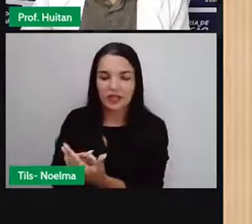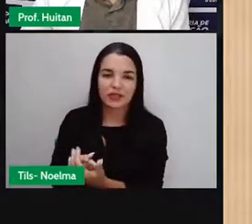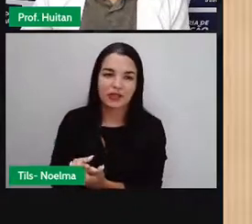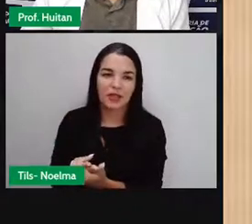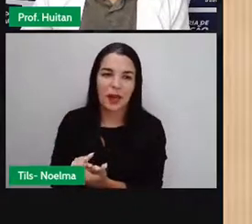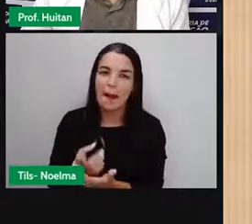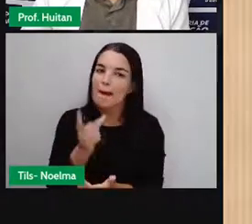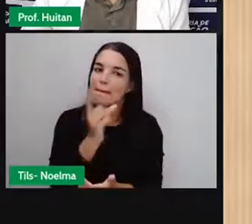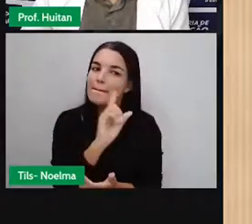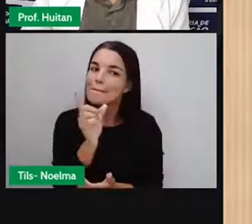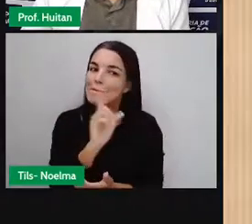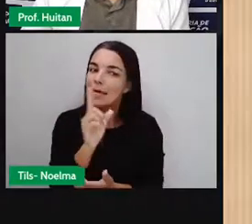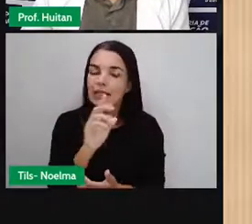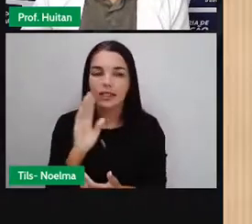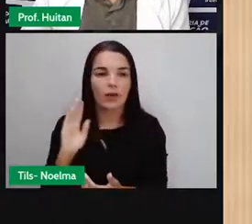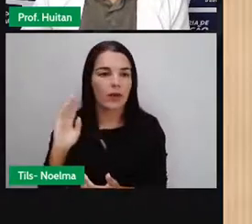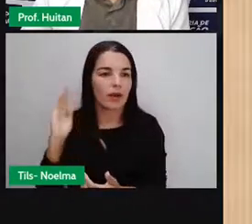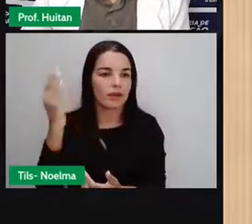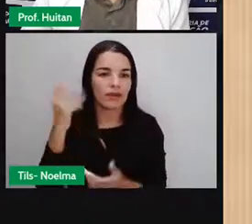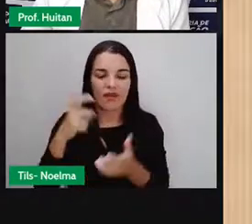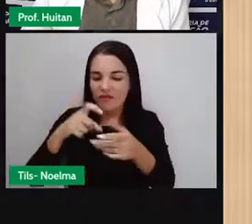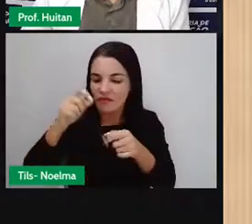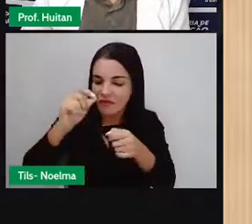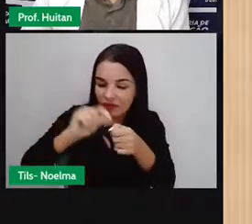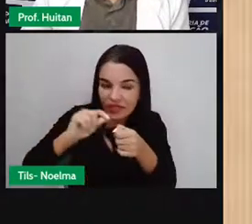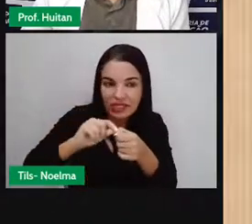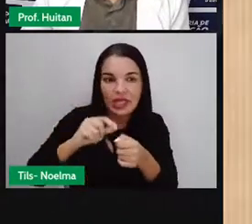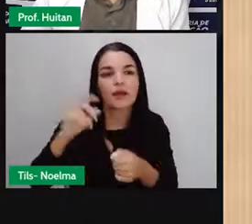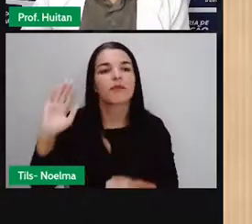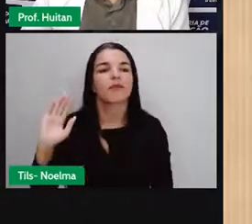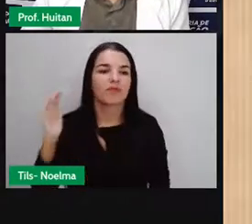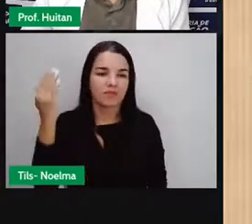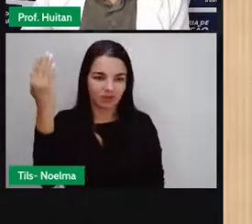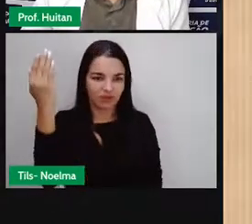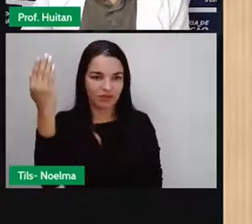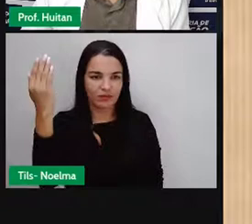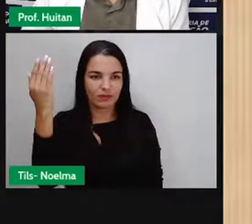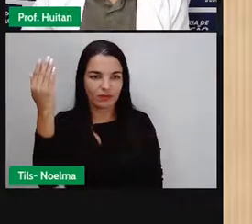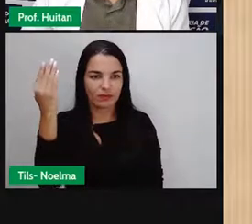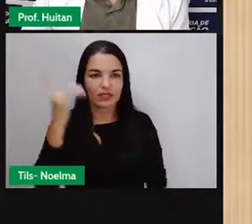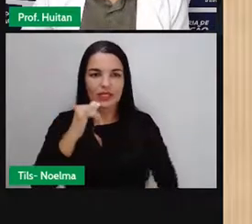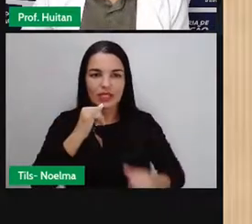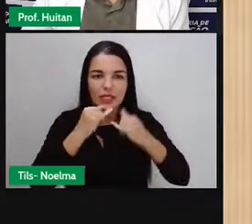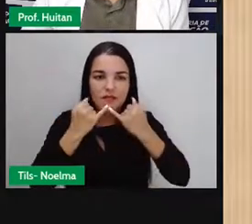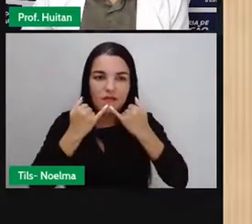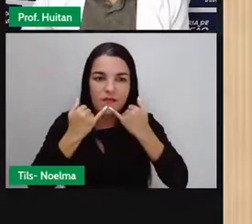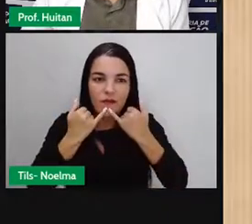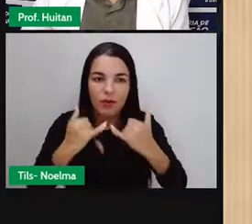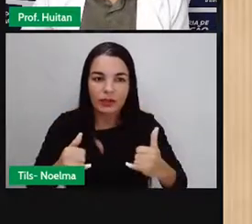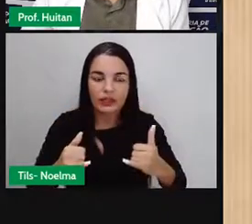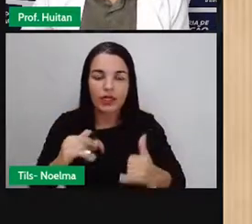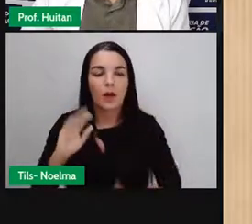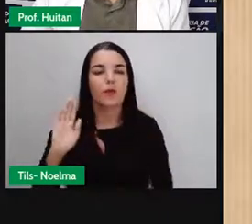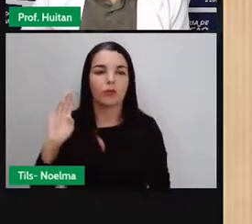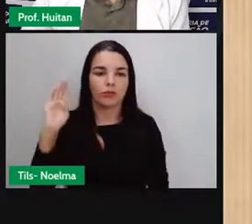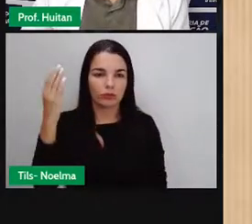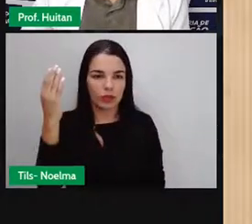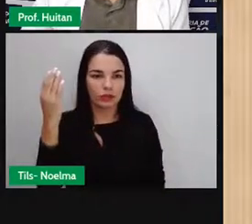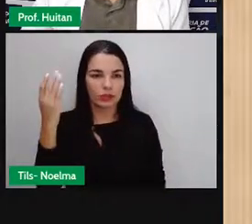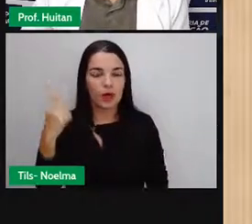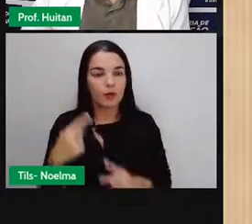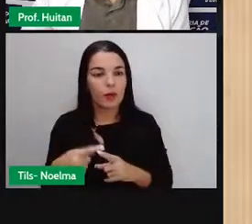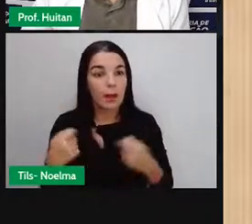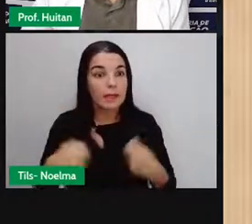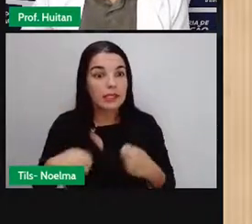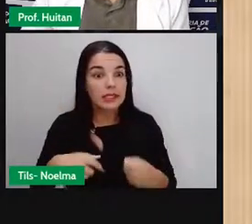Então, a leitura, ela nos liberta de ideologias políticas, não é? Nos